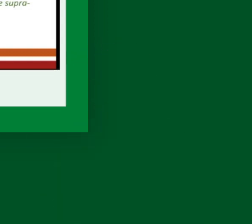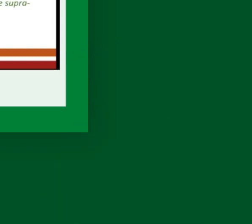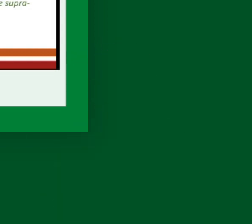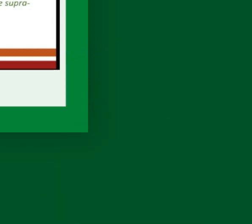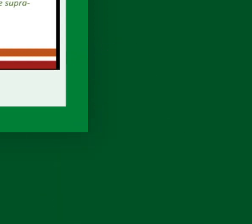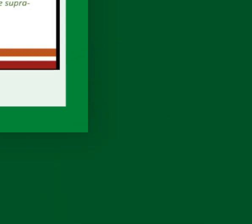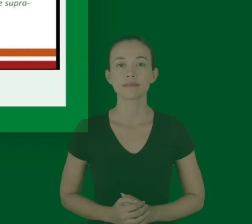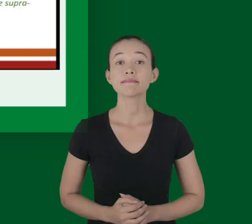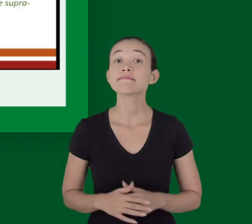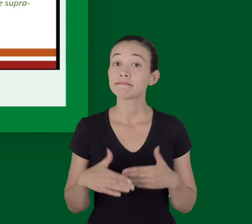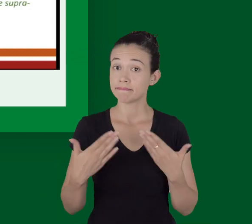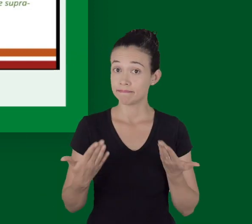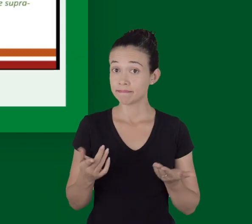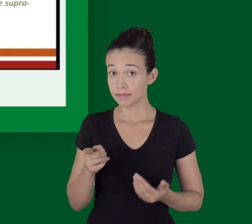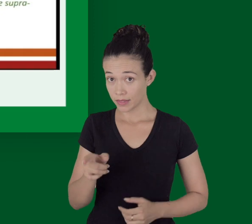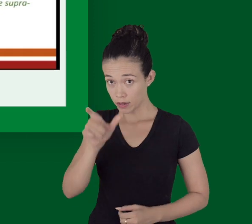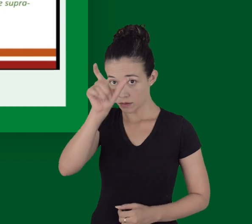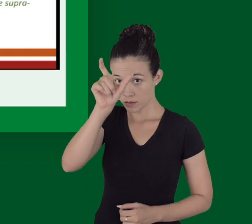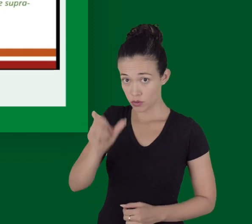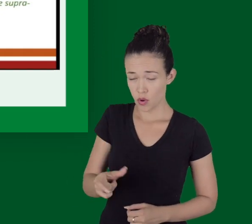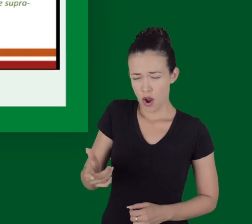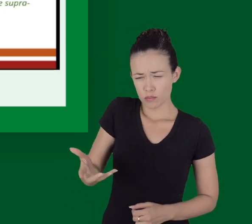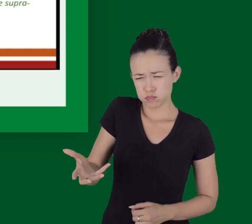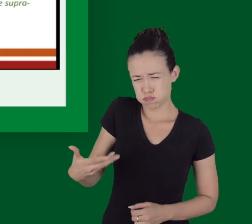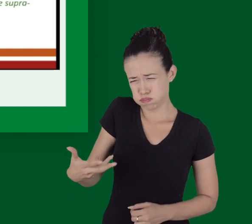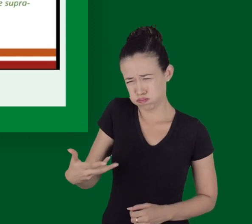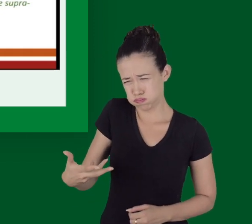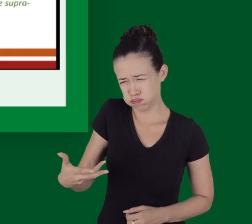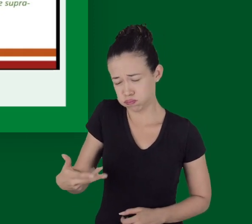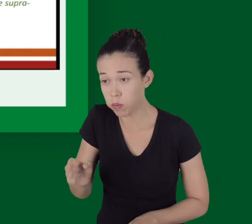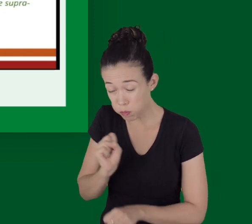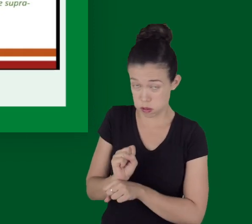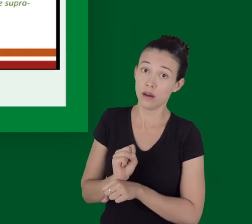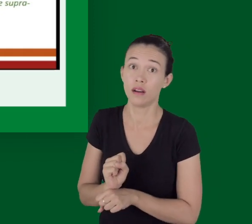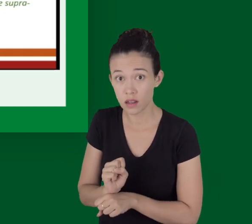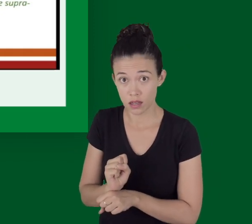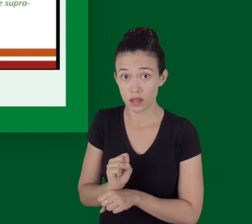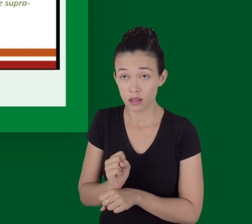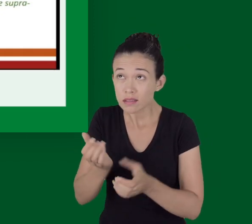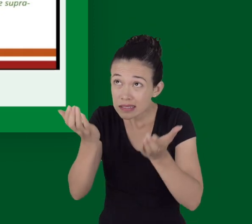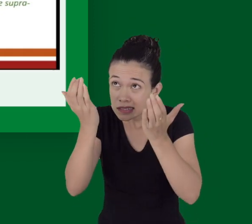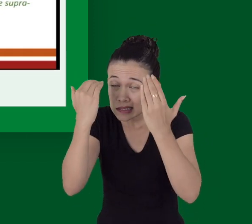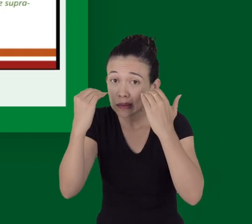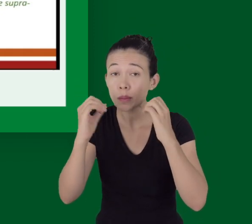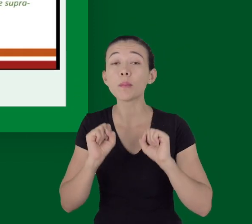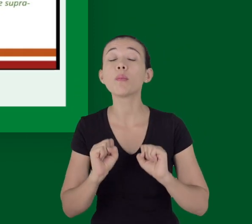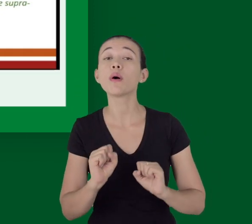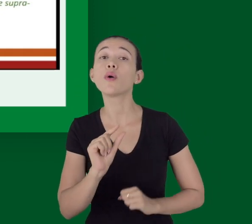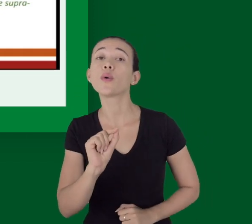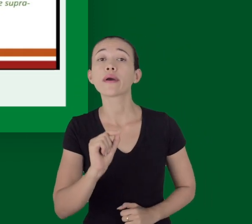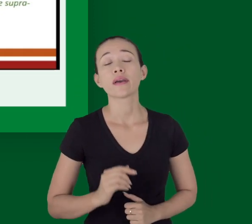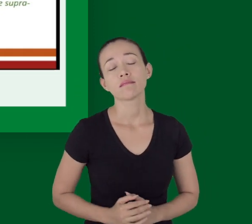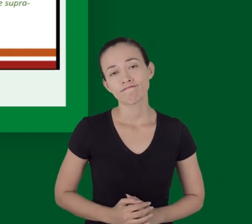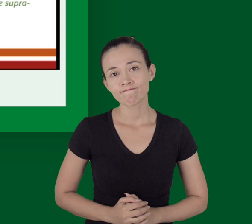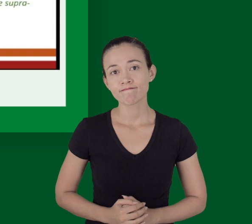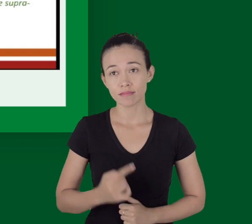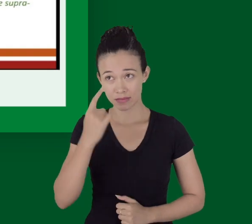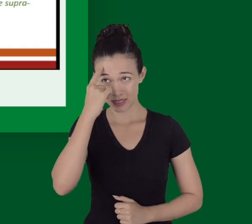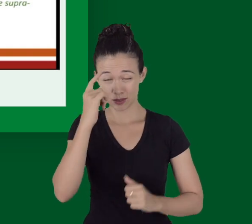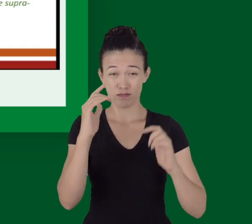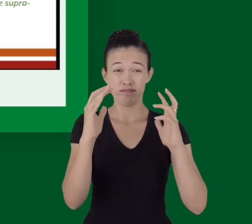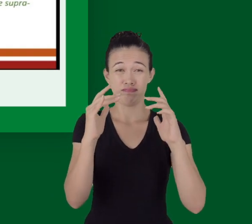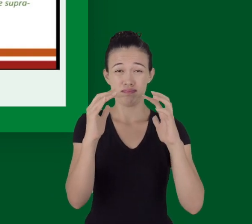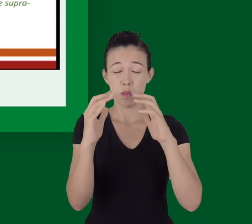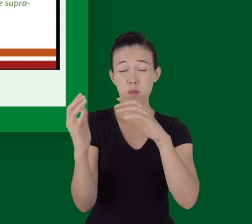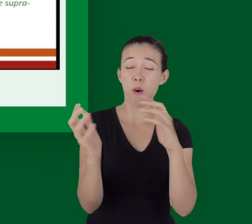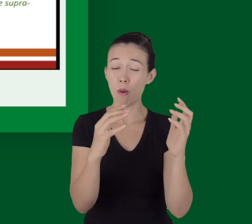crânio. Então, dentro de um modo geral, os processos de aceleração e desaceleração brusca, tá?